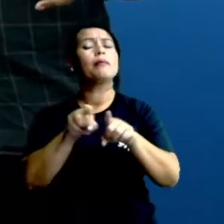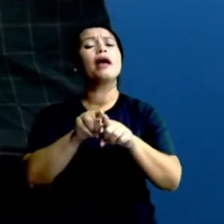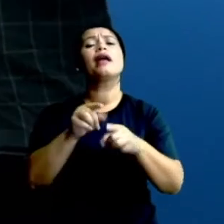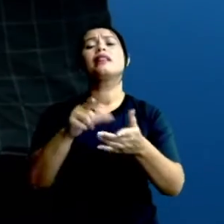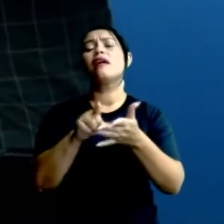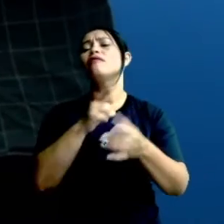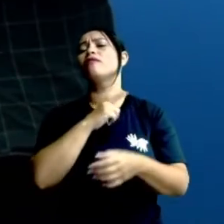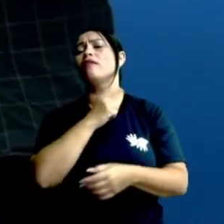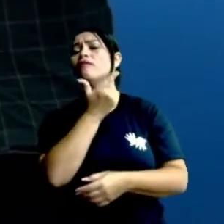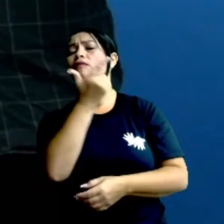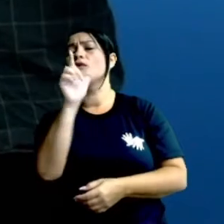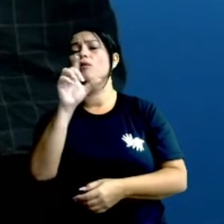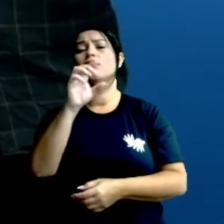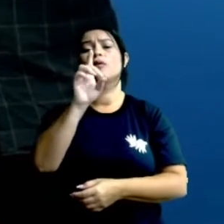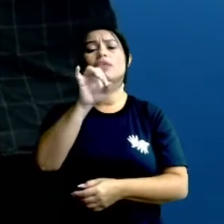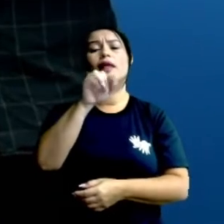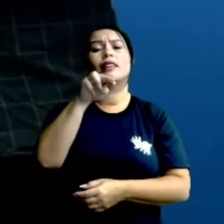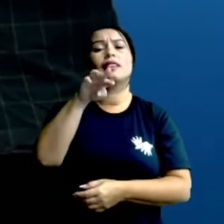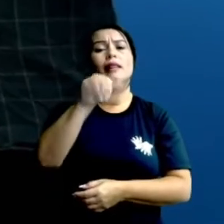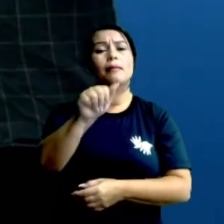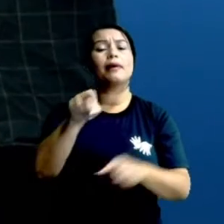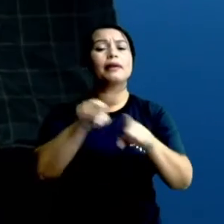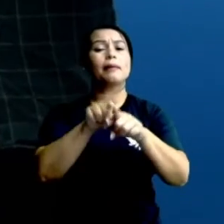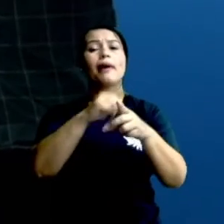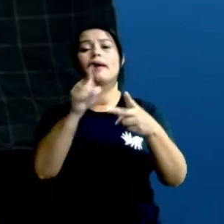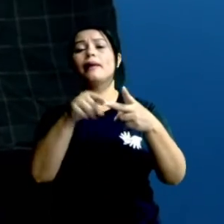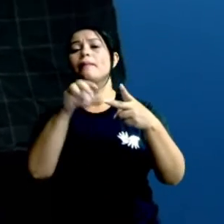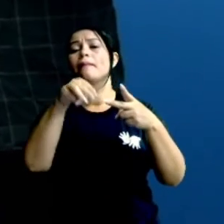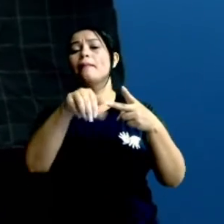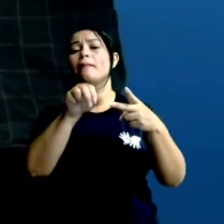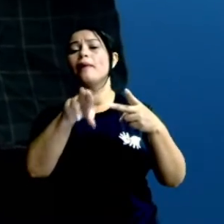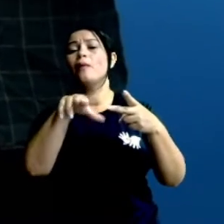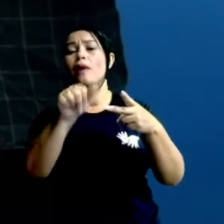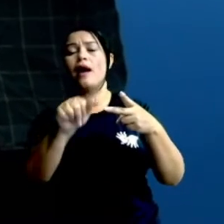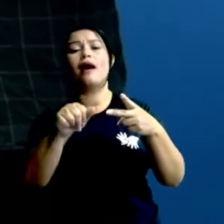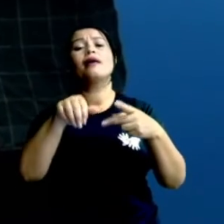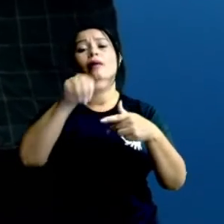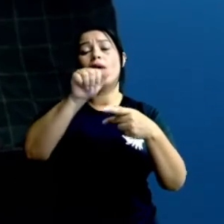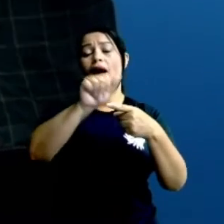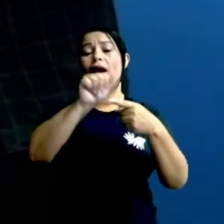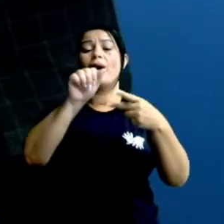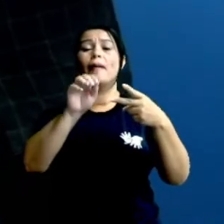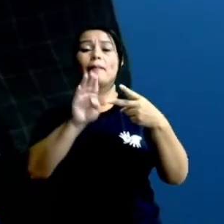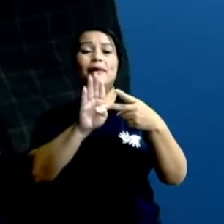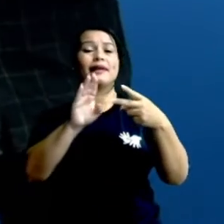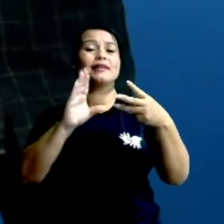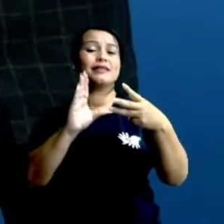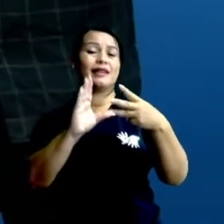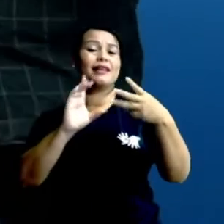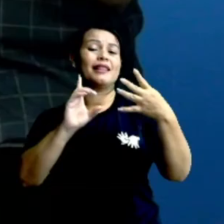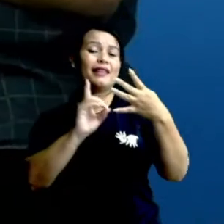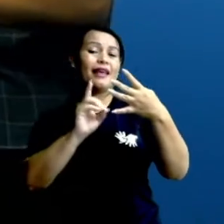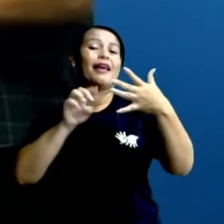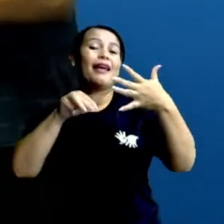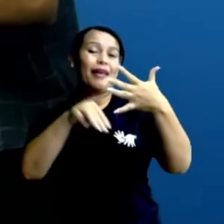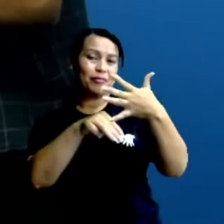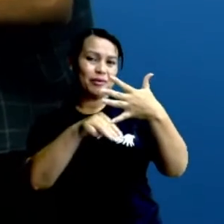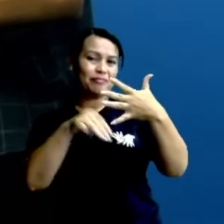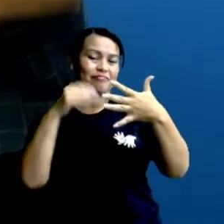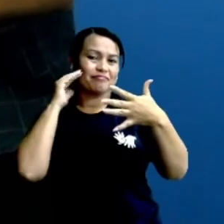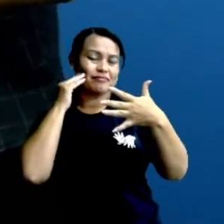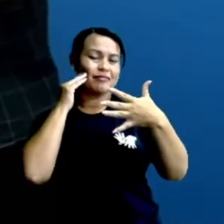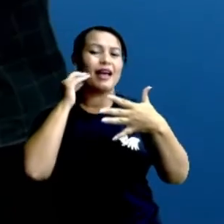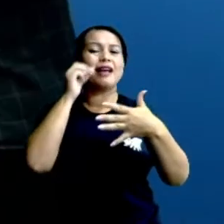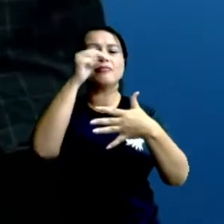como Diadema e Mauá. E aí a gente pode atualizar o termo ABC Paulista para ABCDM, tá? Então, que seriam cidades